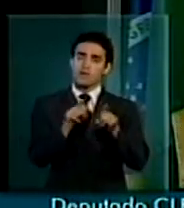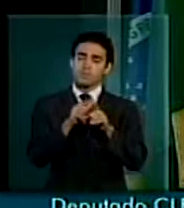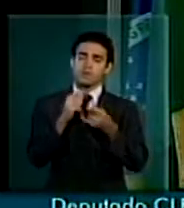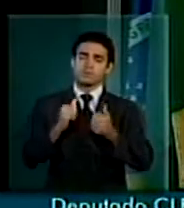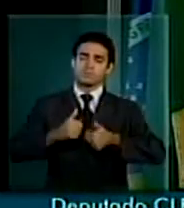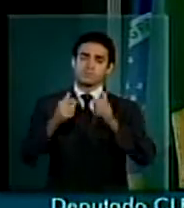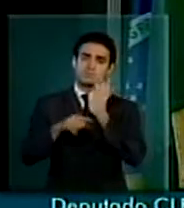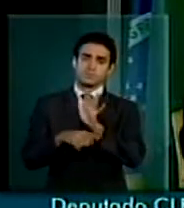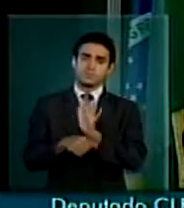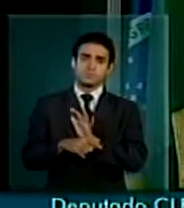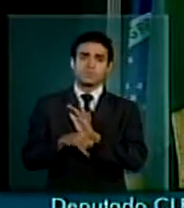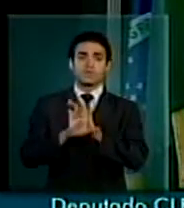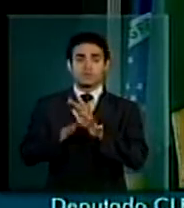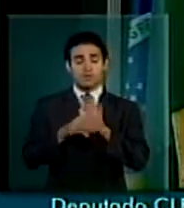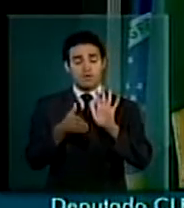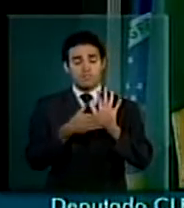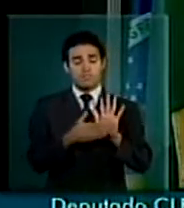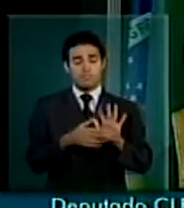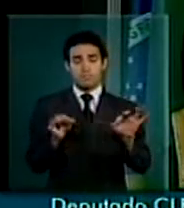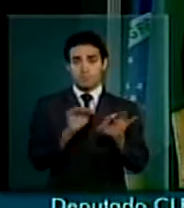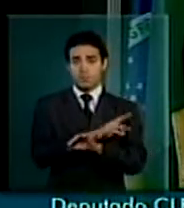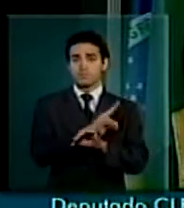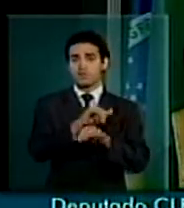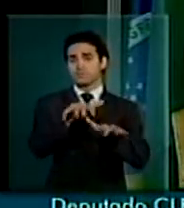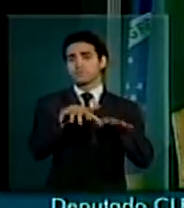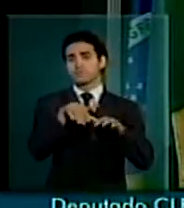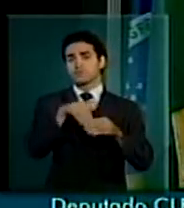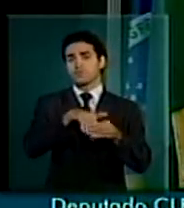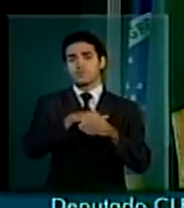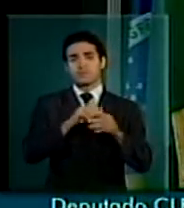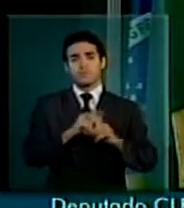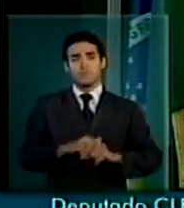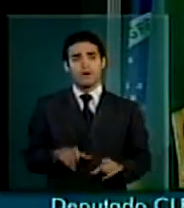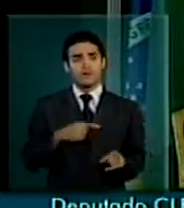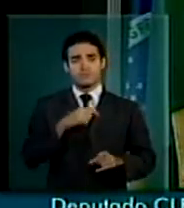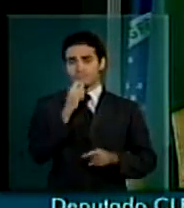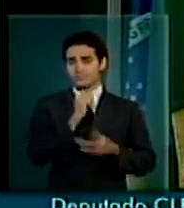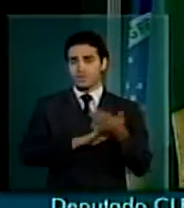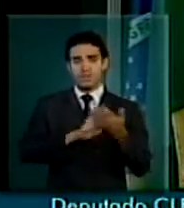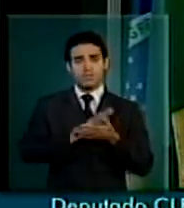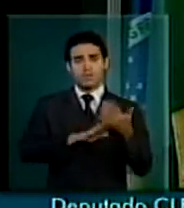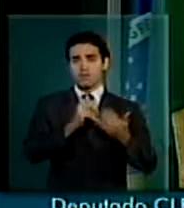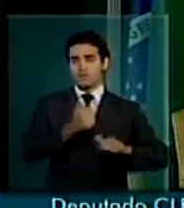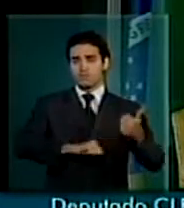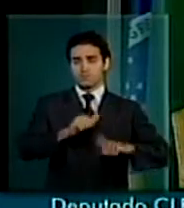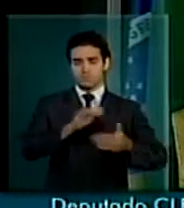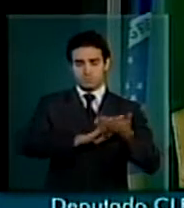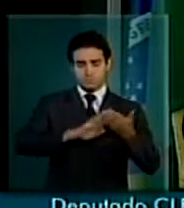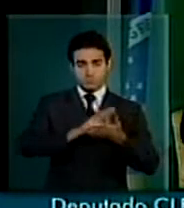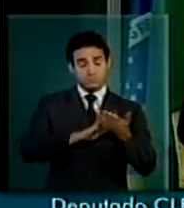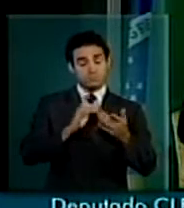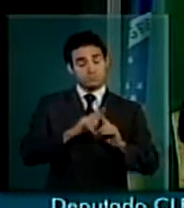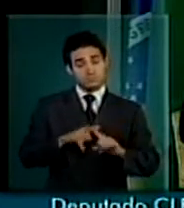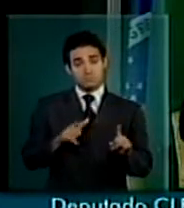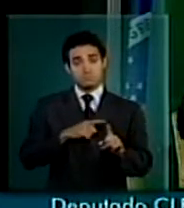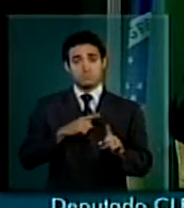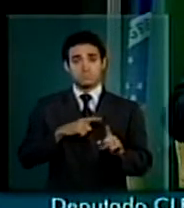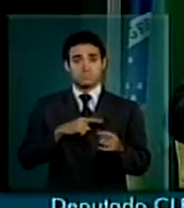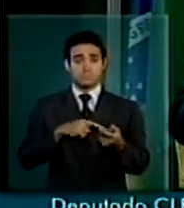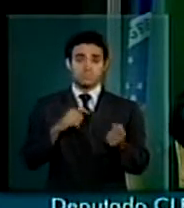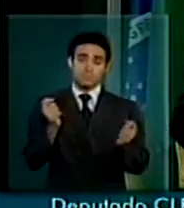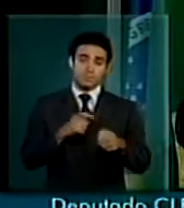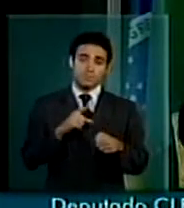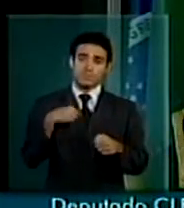comissão e está pronta para votação. Lamentavelmente, senhor presidente, nós não apreciamos aqui ainda. Então, nesse sentido, é possível que nós